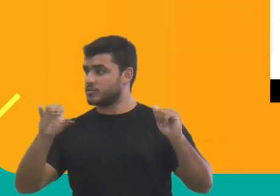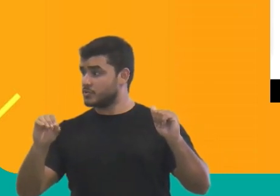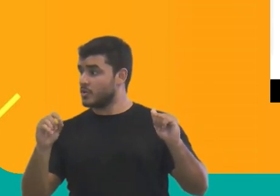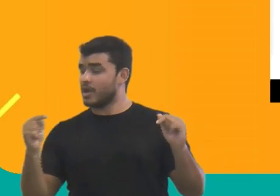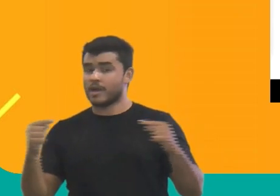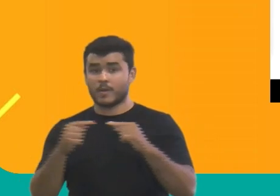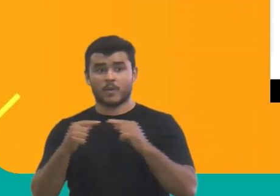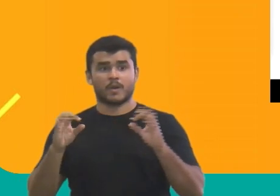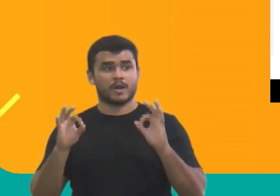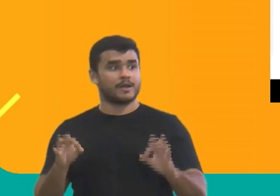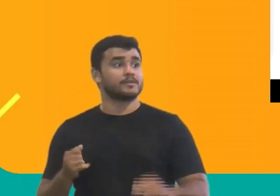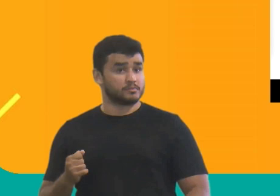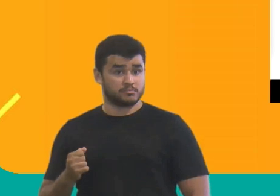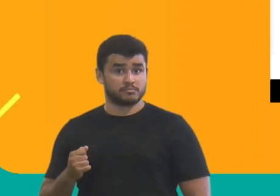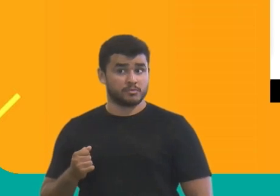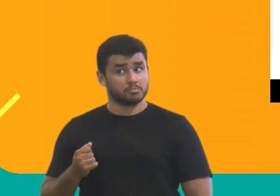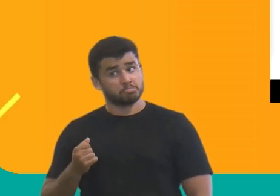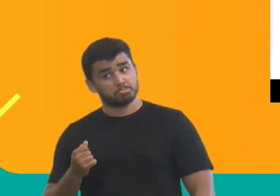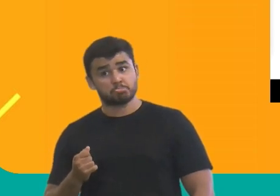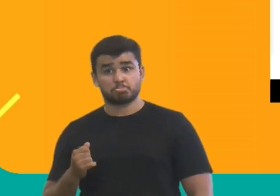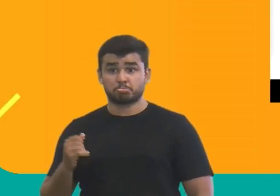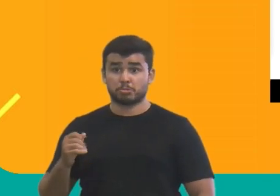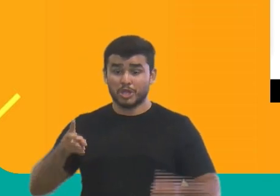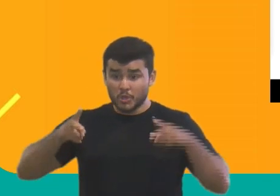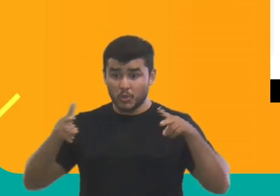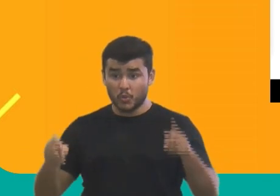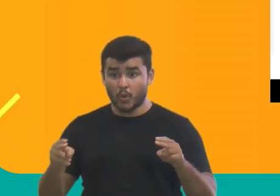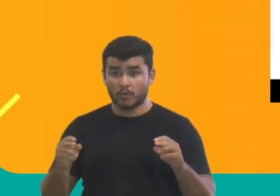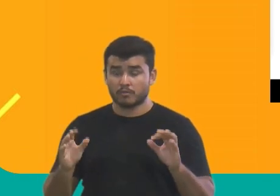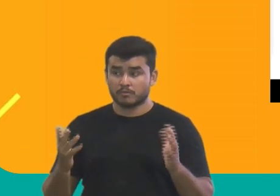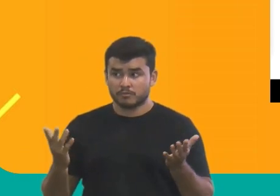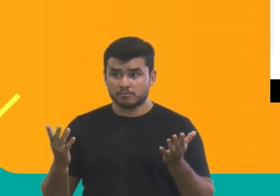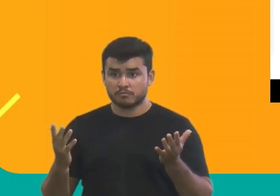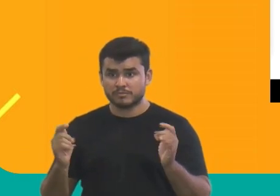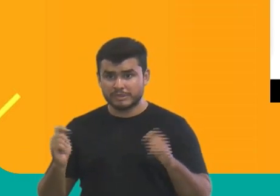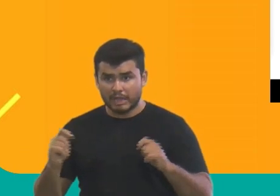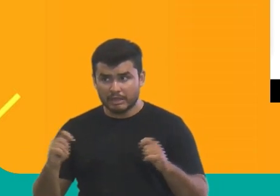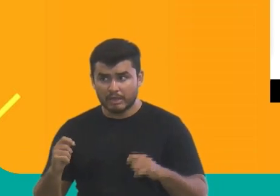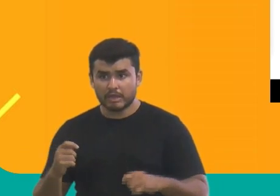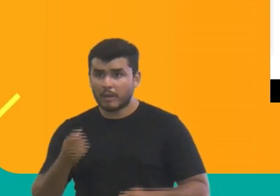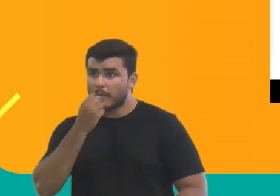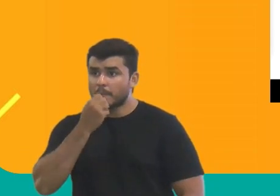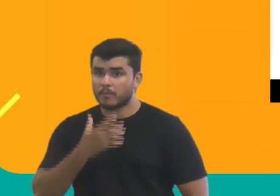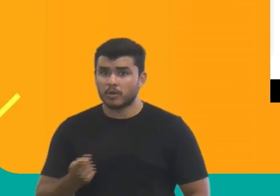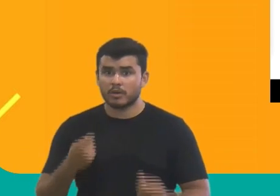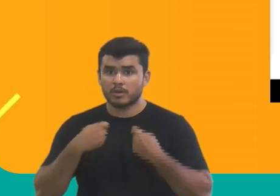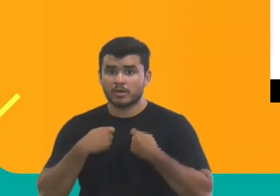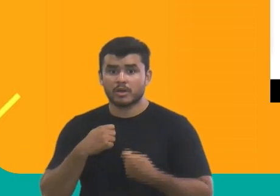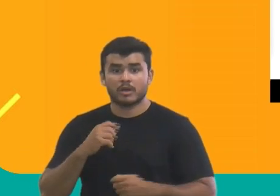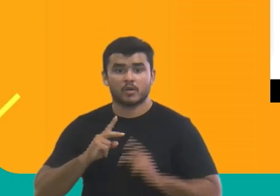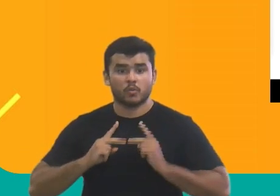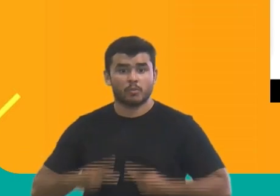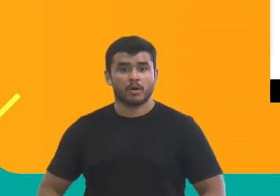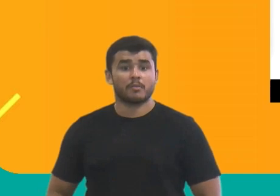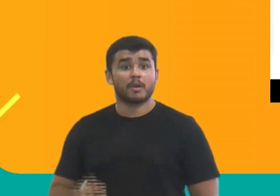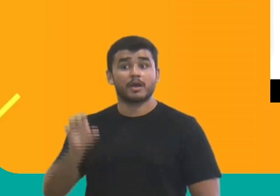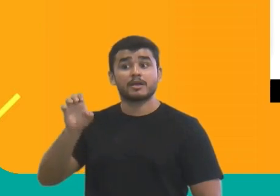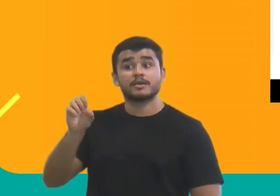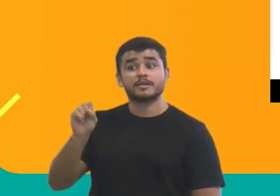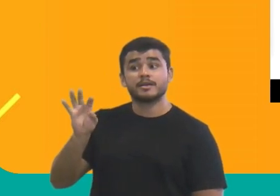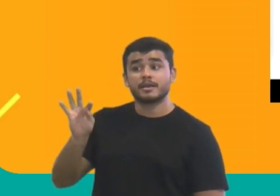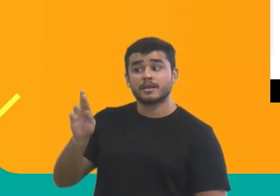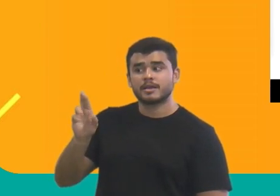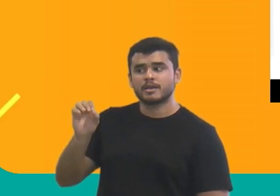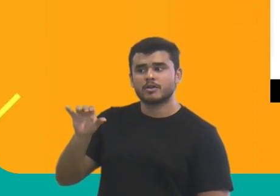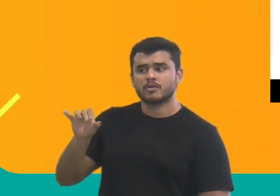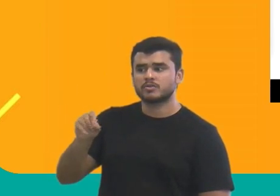vai servir com a mesma utilidade fisiológica ou não, é outra história. Mas ele colocou o estrôncio para assustar. E